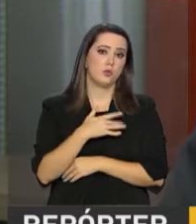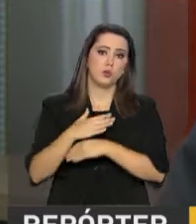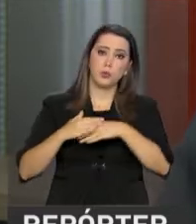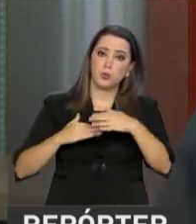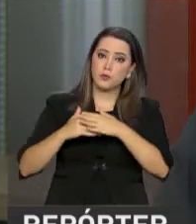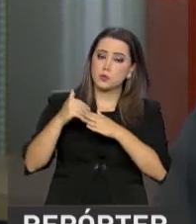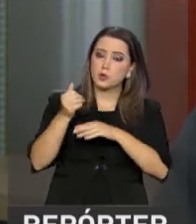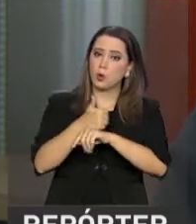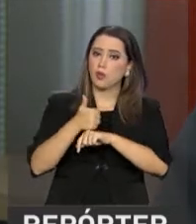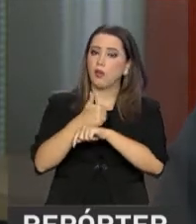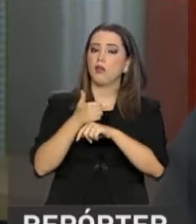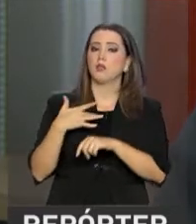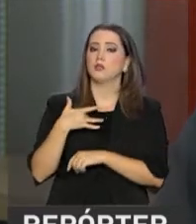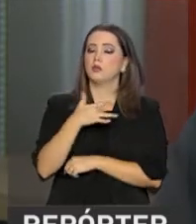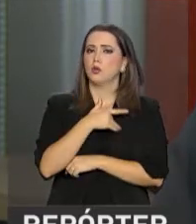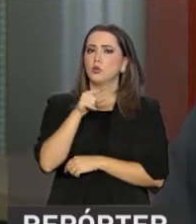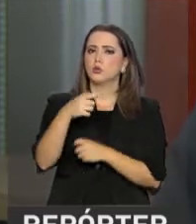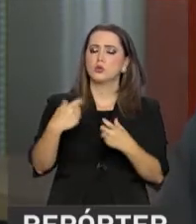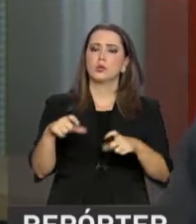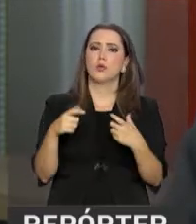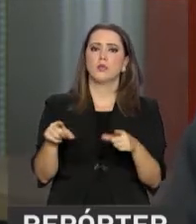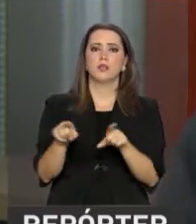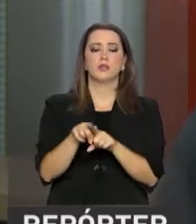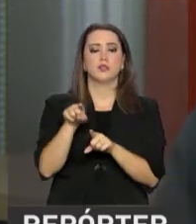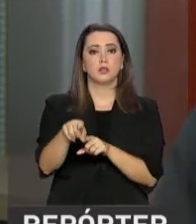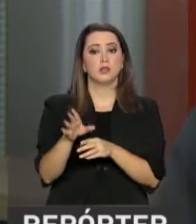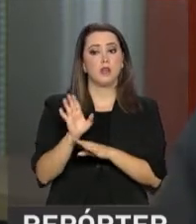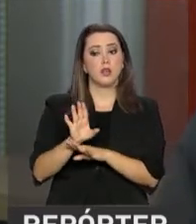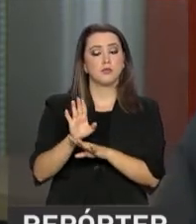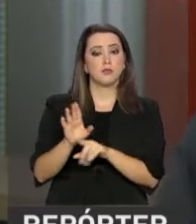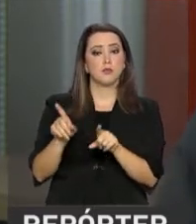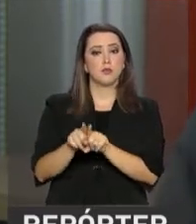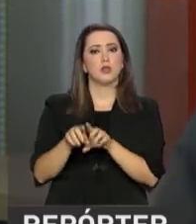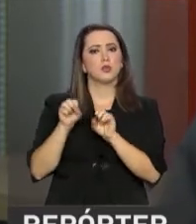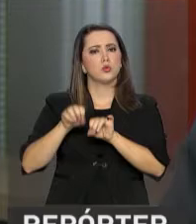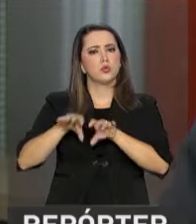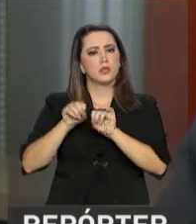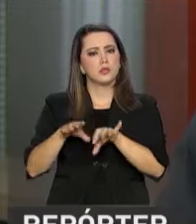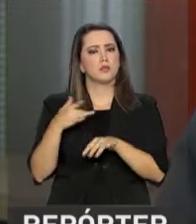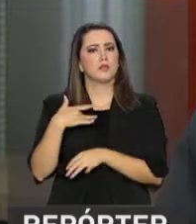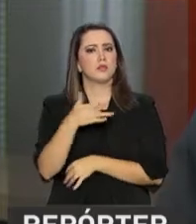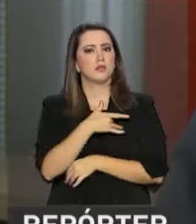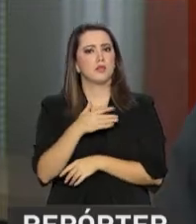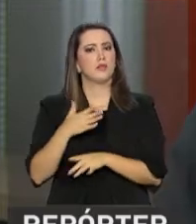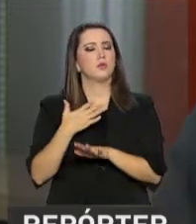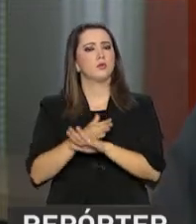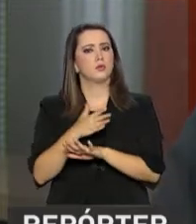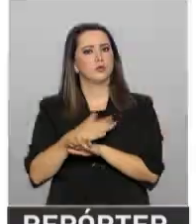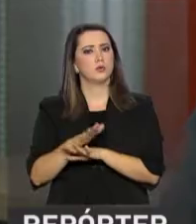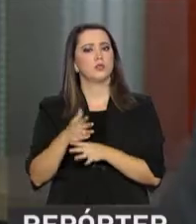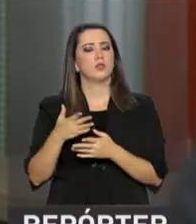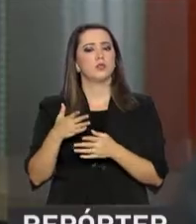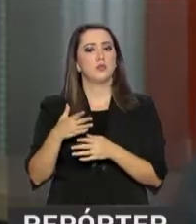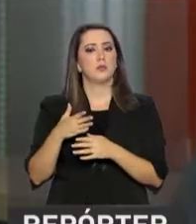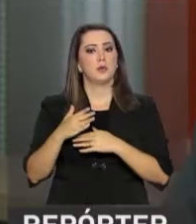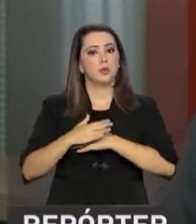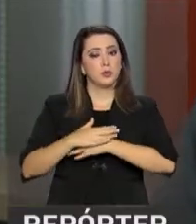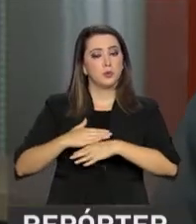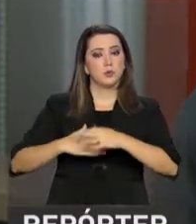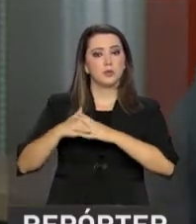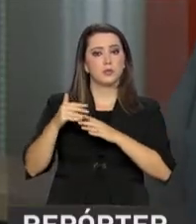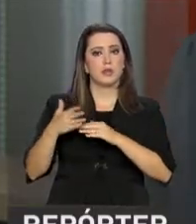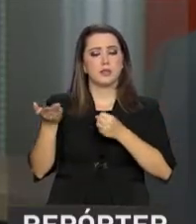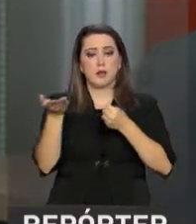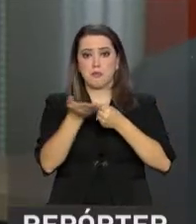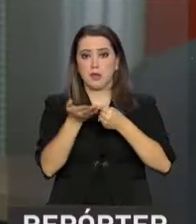exatamente os hospitais universitários que garantiu a vanguarda do ensino na saúde e na formação profissional amei de alta